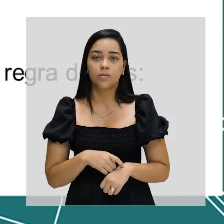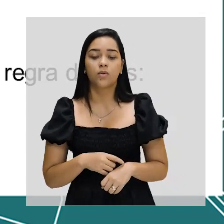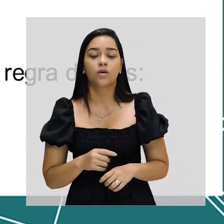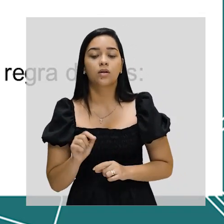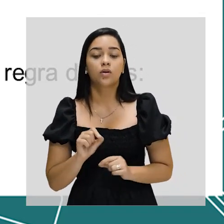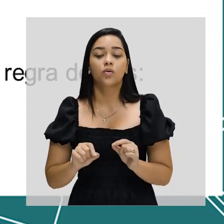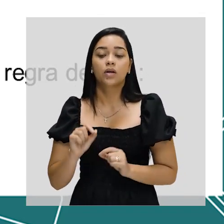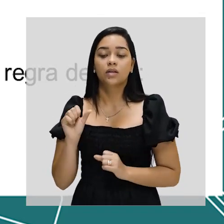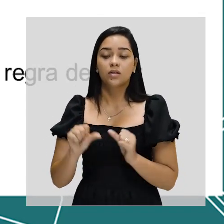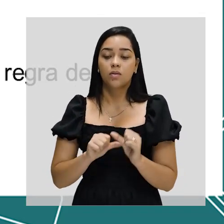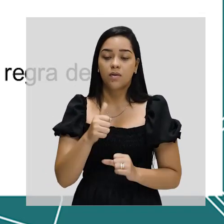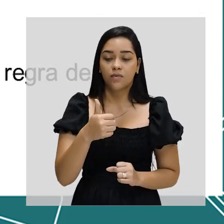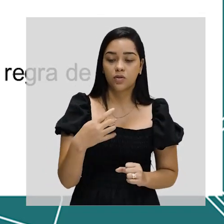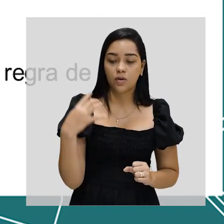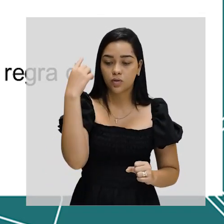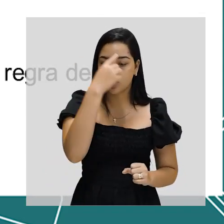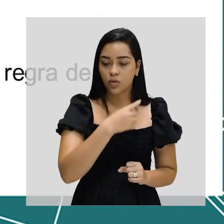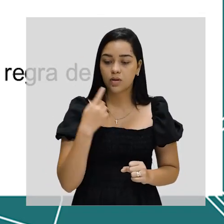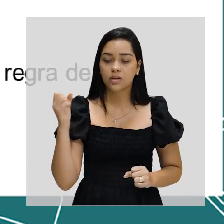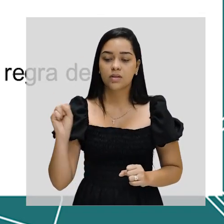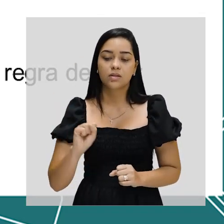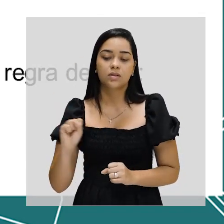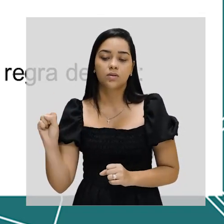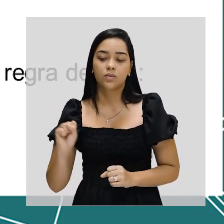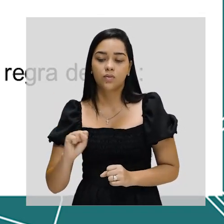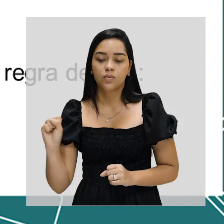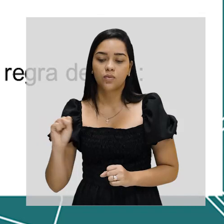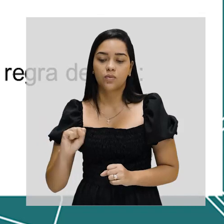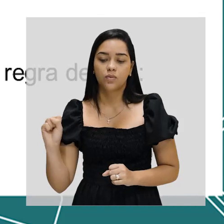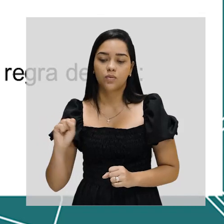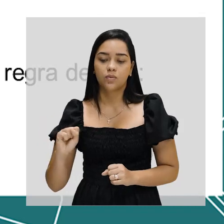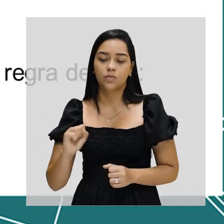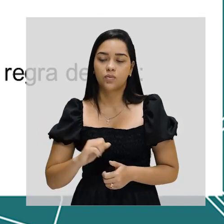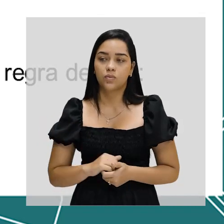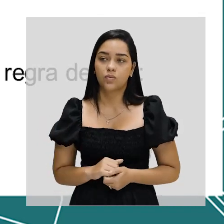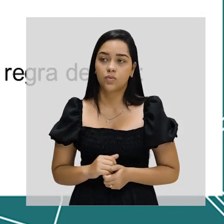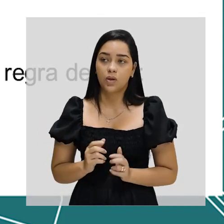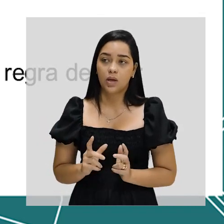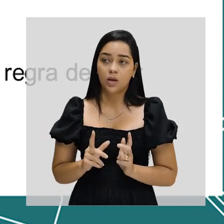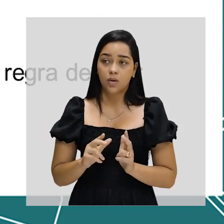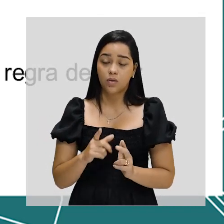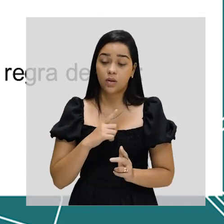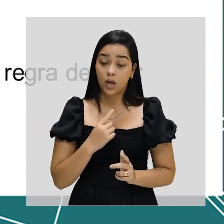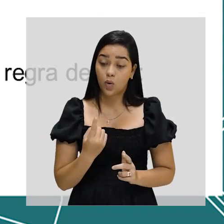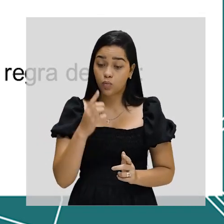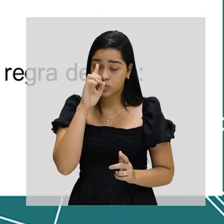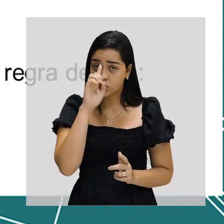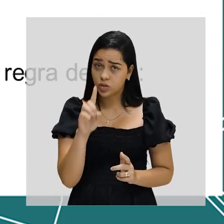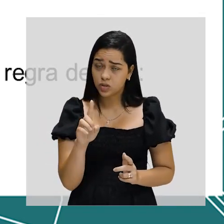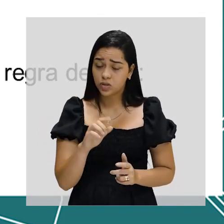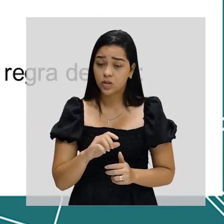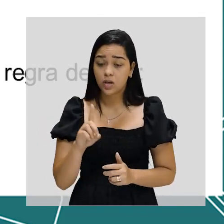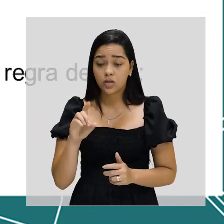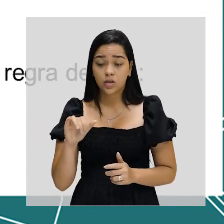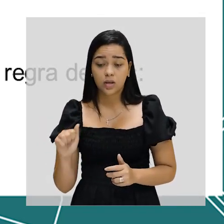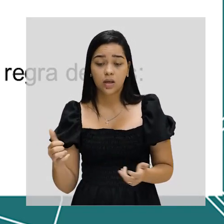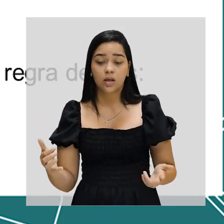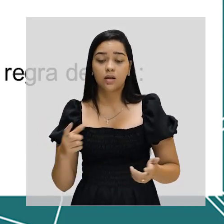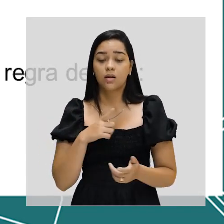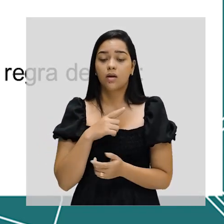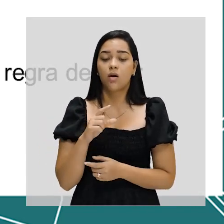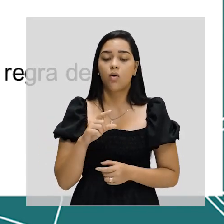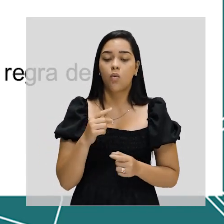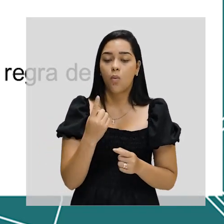Então, transformar 24 horas em segundos. Lembrando que 24 horas equivale a um dia. Então, 1 hora equivale